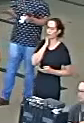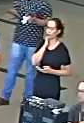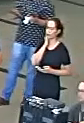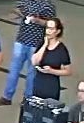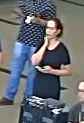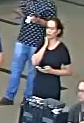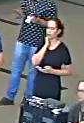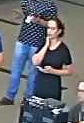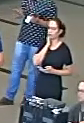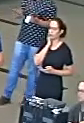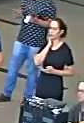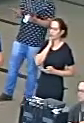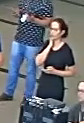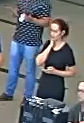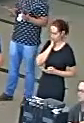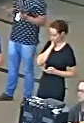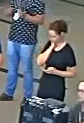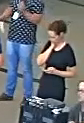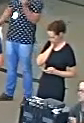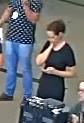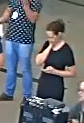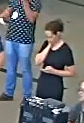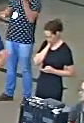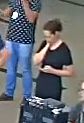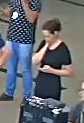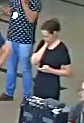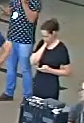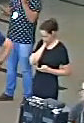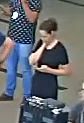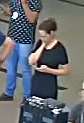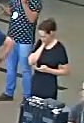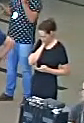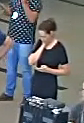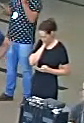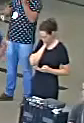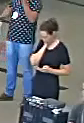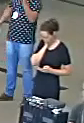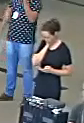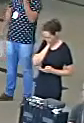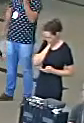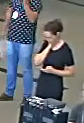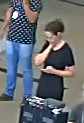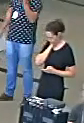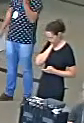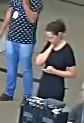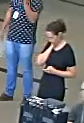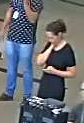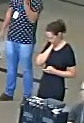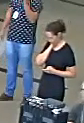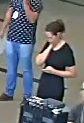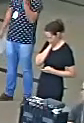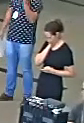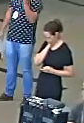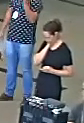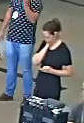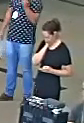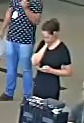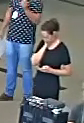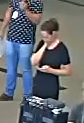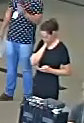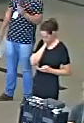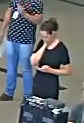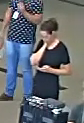né A vive a necessidade e a gente sente na pele né como eu